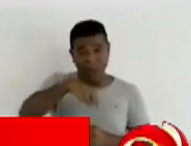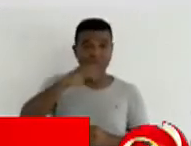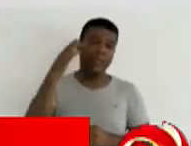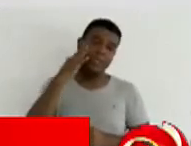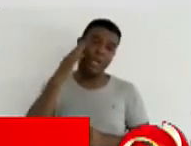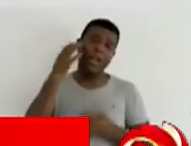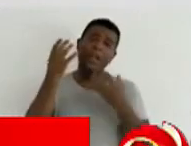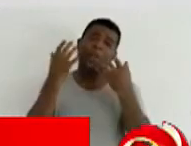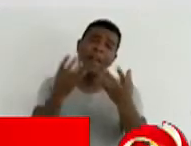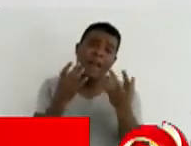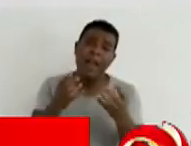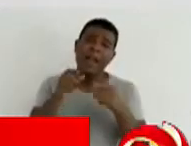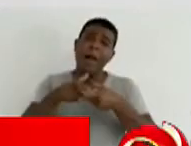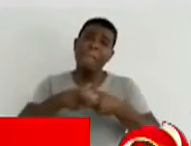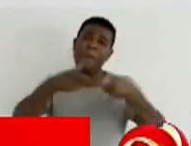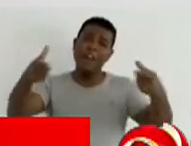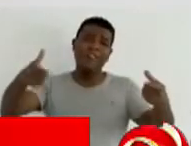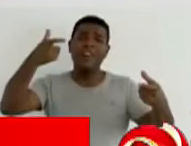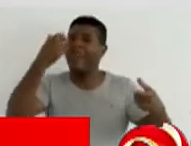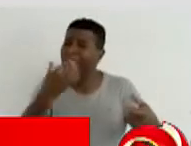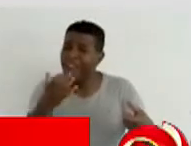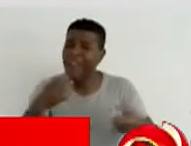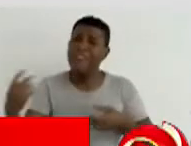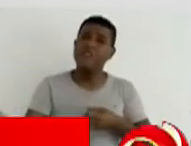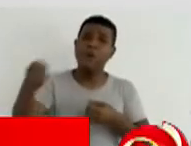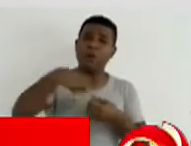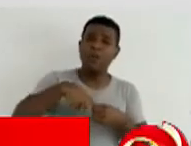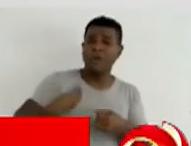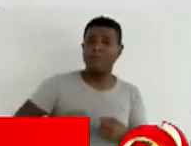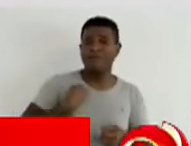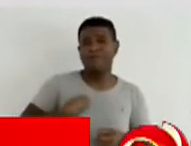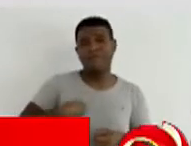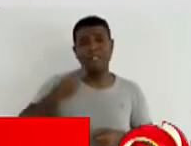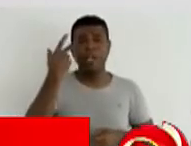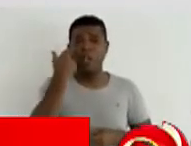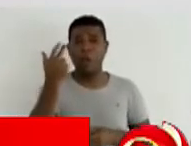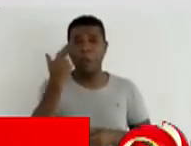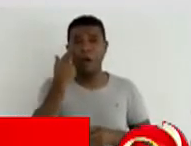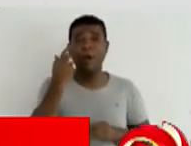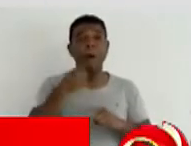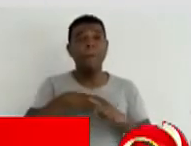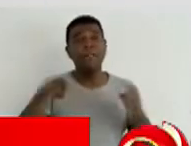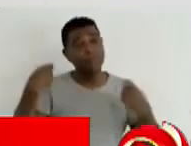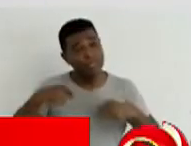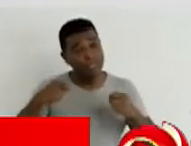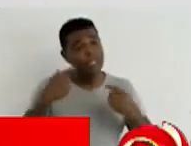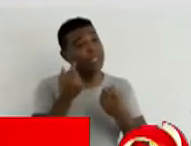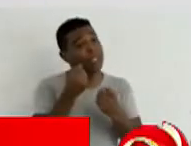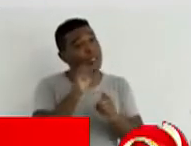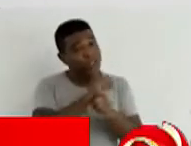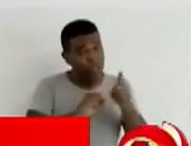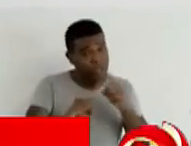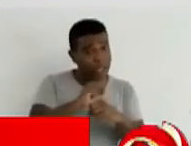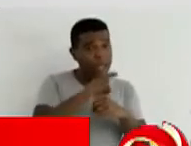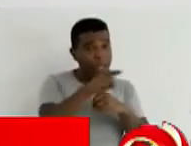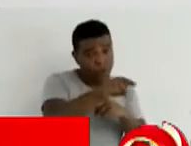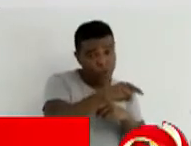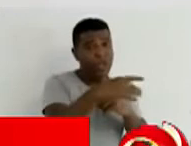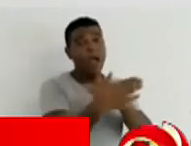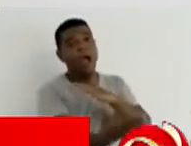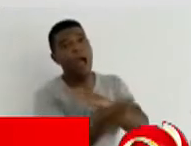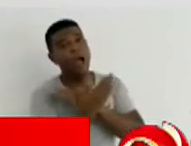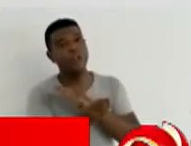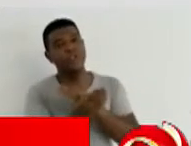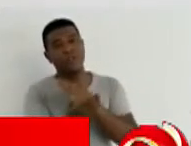isso será tanto mais rápido e tanto mais possível quanto nós tivermos a maior adesão da sociedade. Então, reforço aqui que